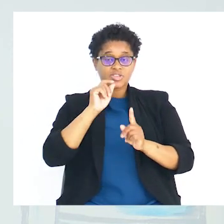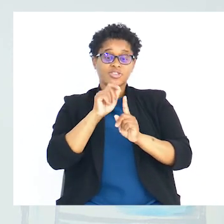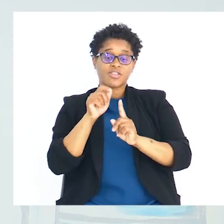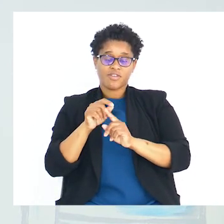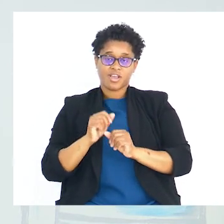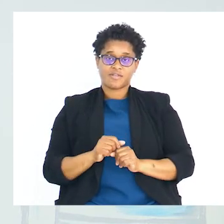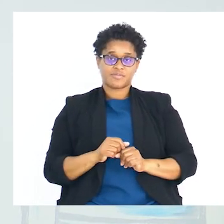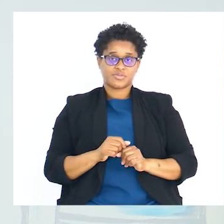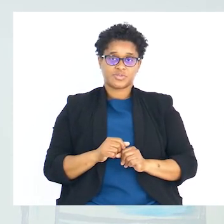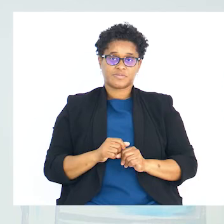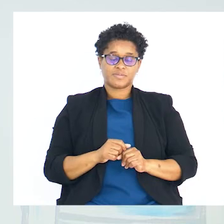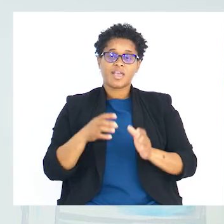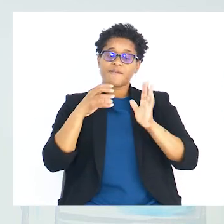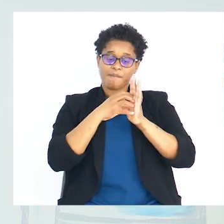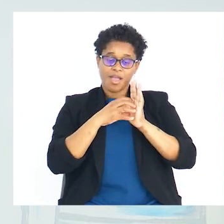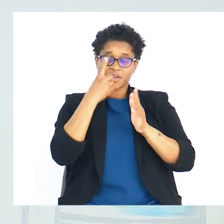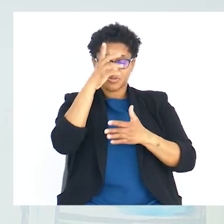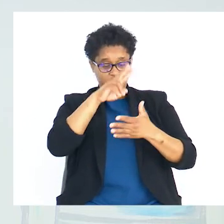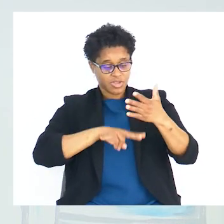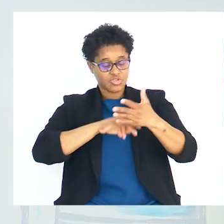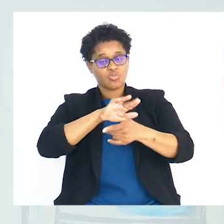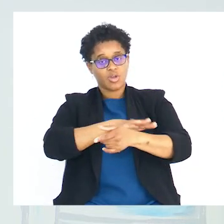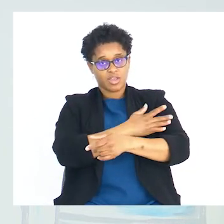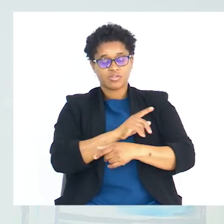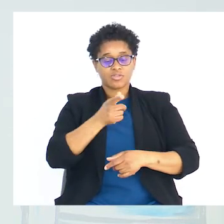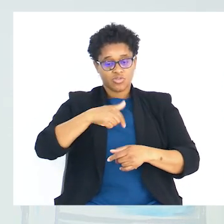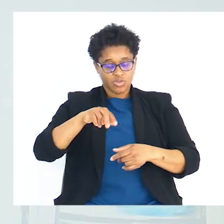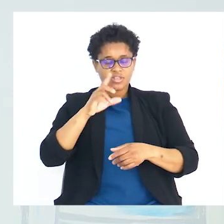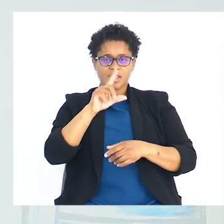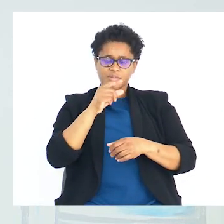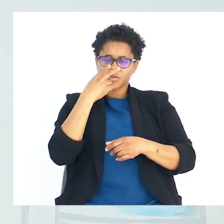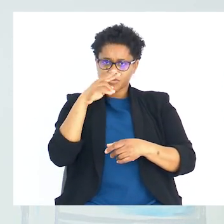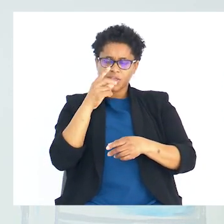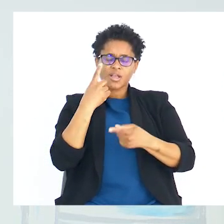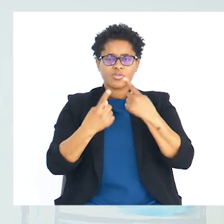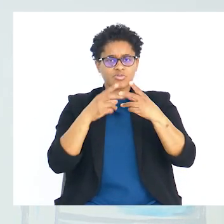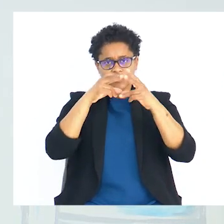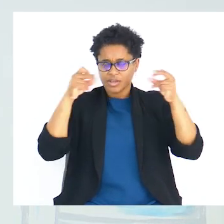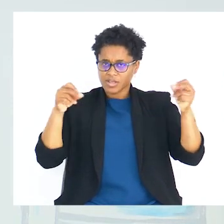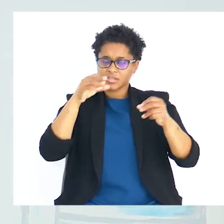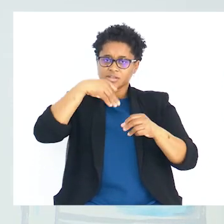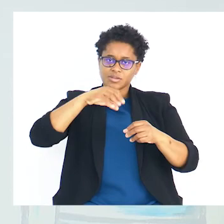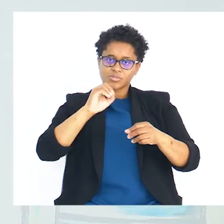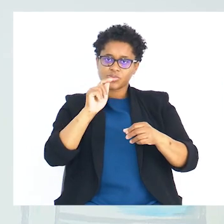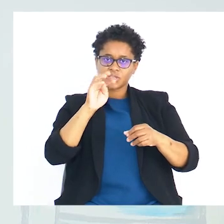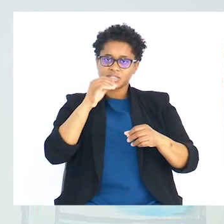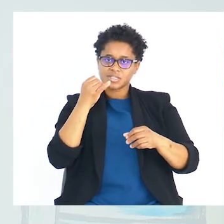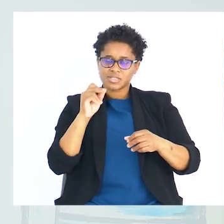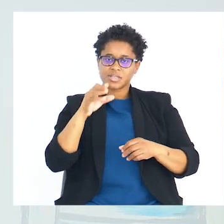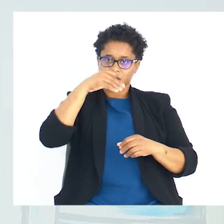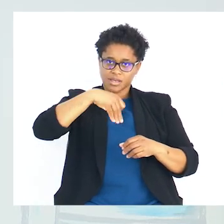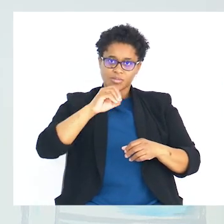identificamos as marcas de um texto poético. Nós vimos também alguns conceitos: poesia,